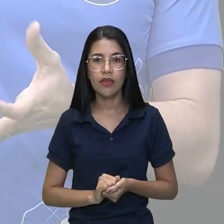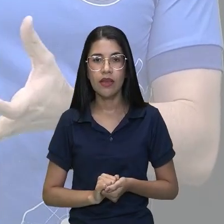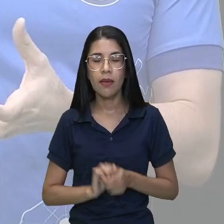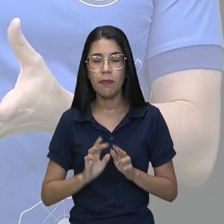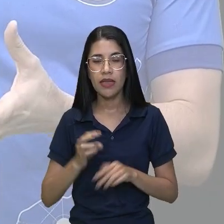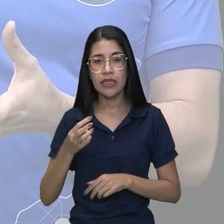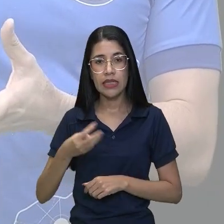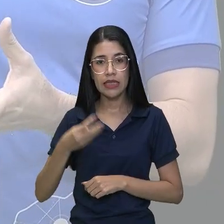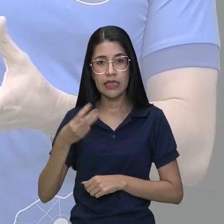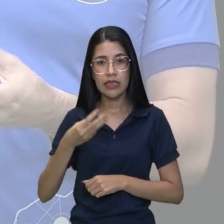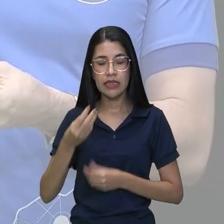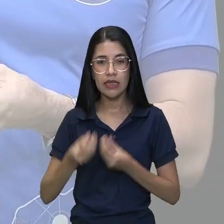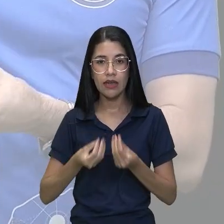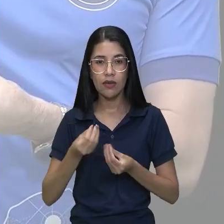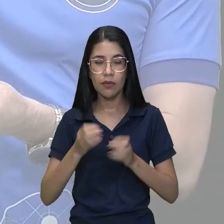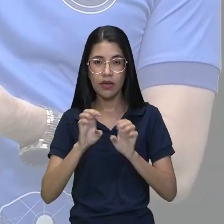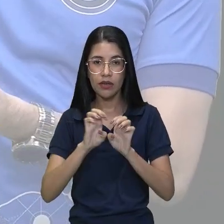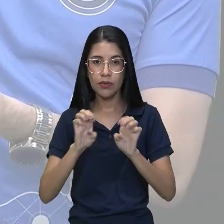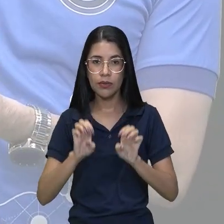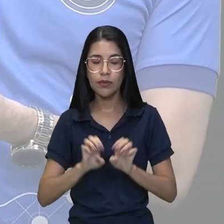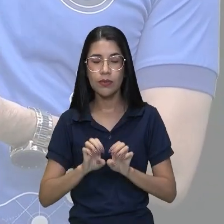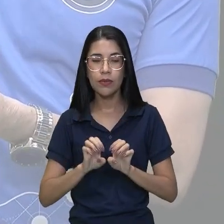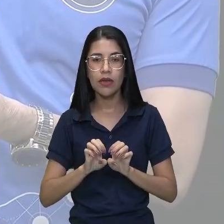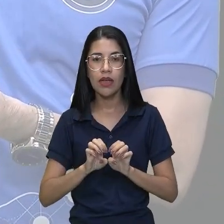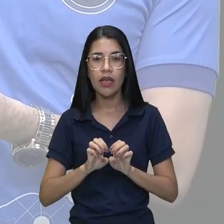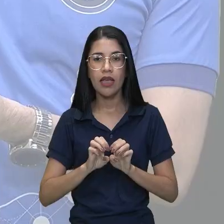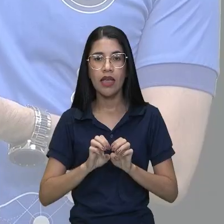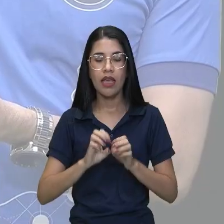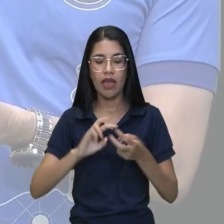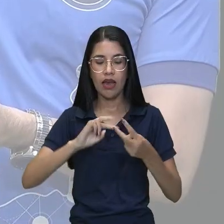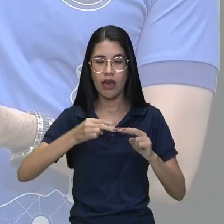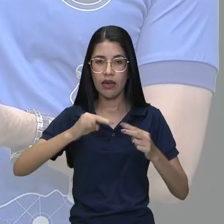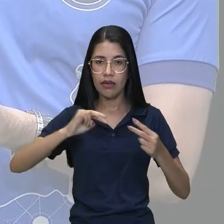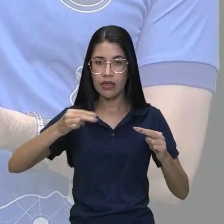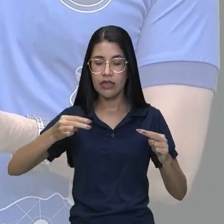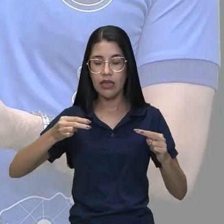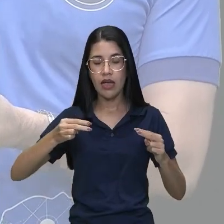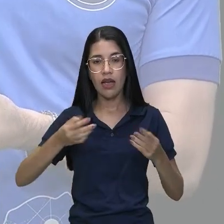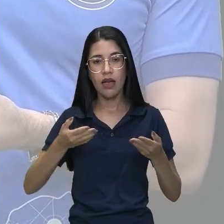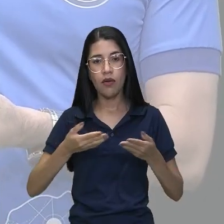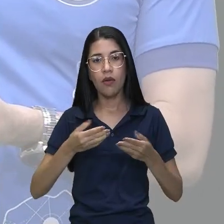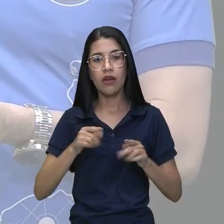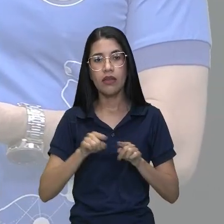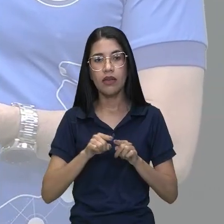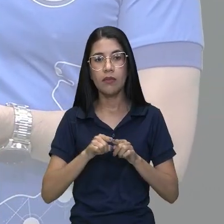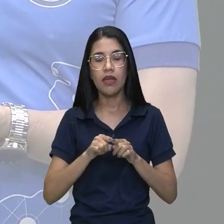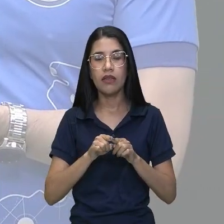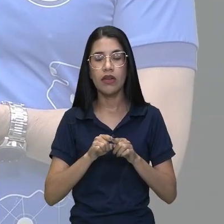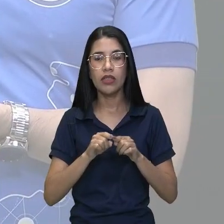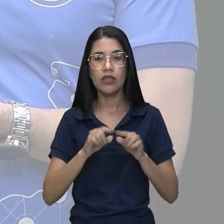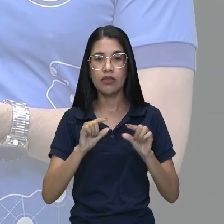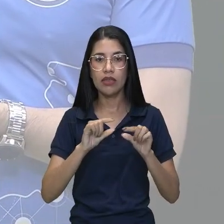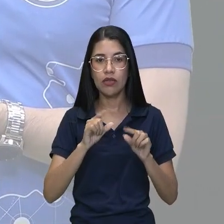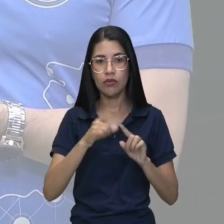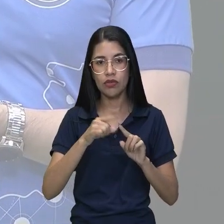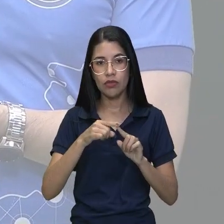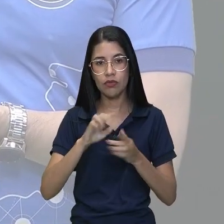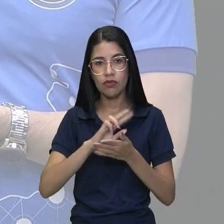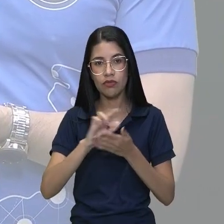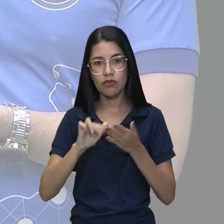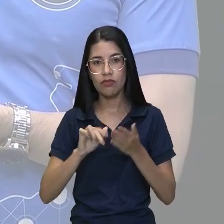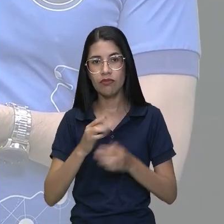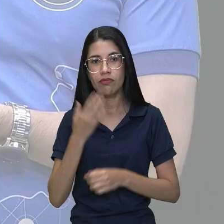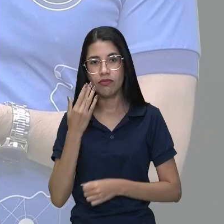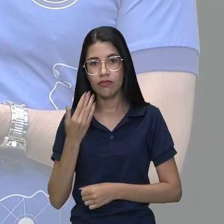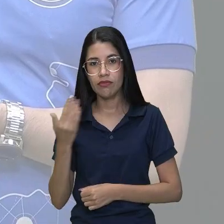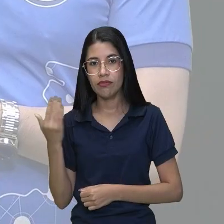a terciária, o que vai acontecer? Em vez de ser a hélice, ela vai ter essas espécies aqui que você está vendo? Tá